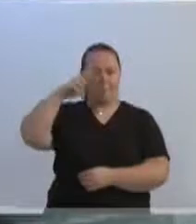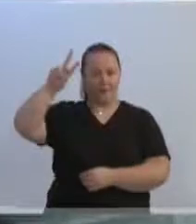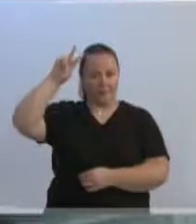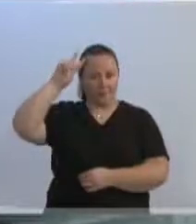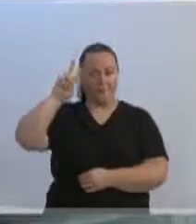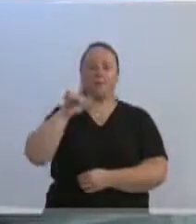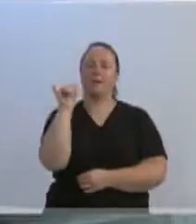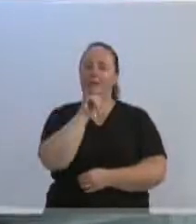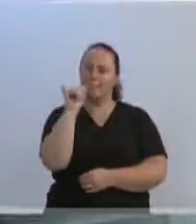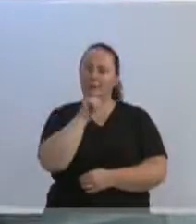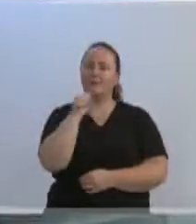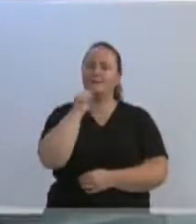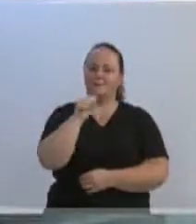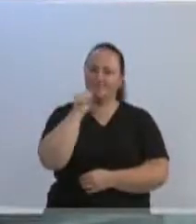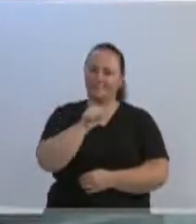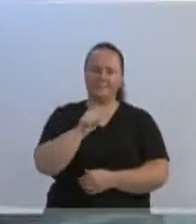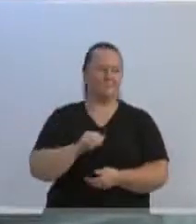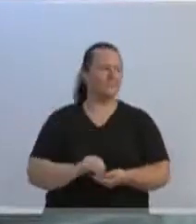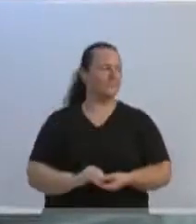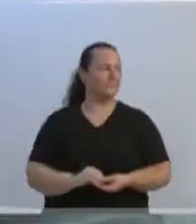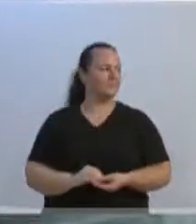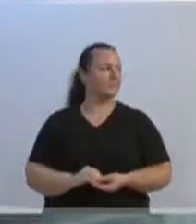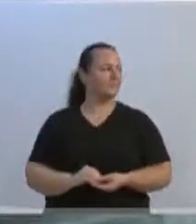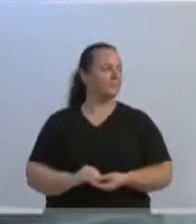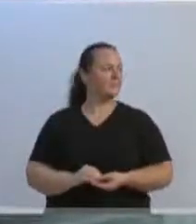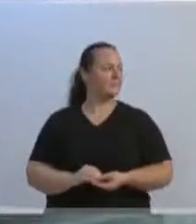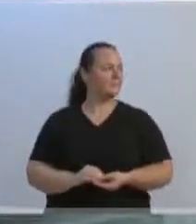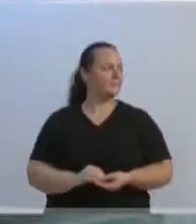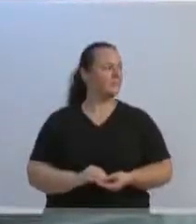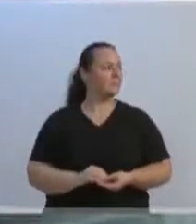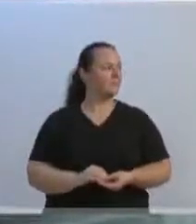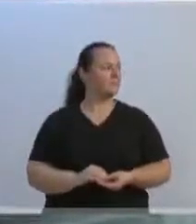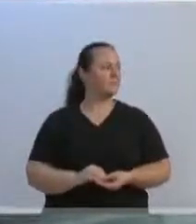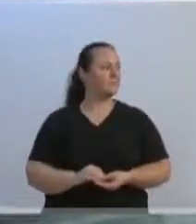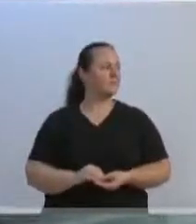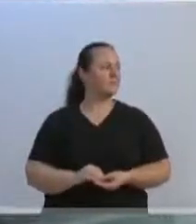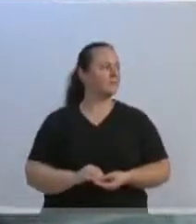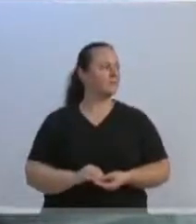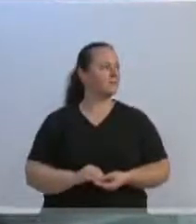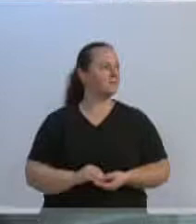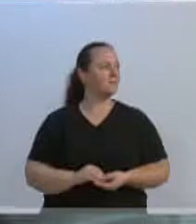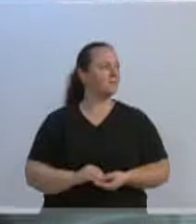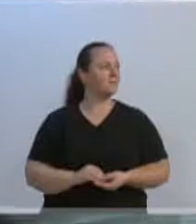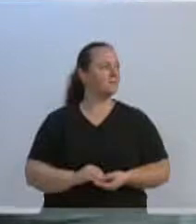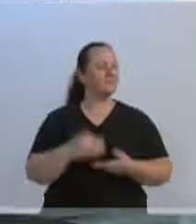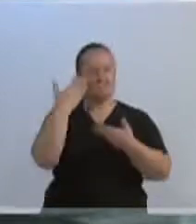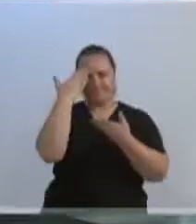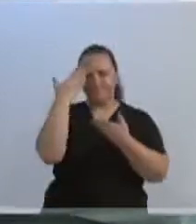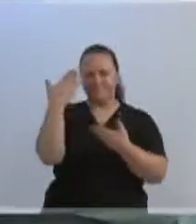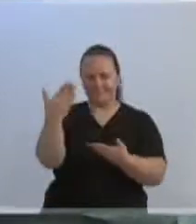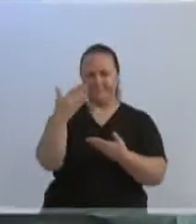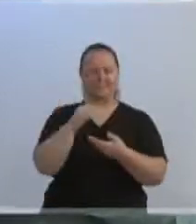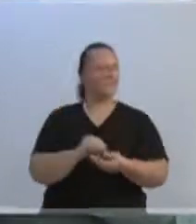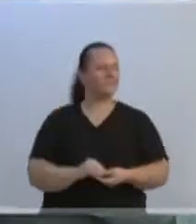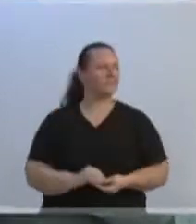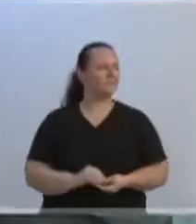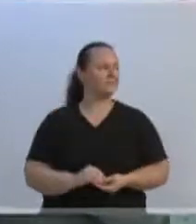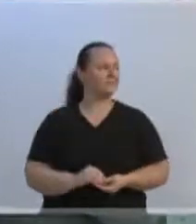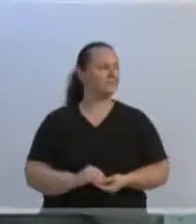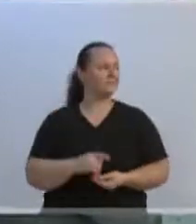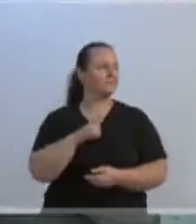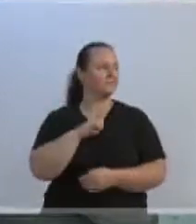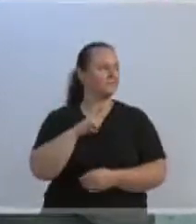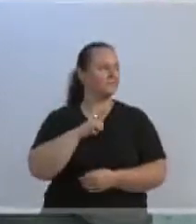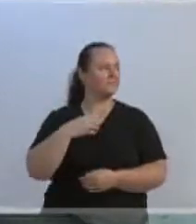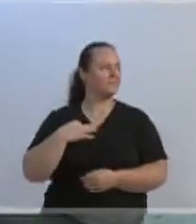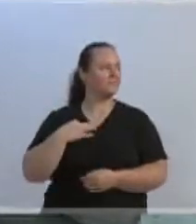itália as nossas meninas contamos também obrigada meninas com as voluntárias da rute